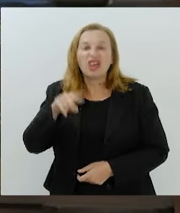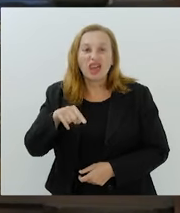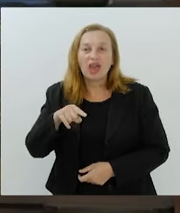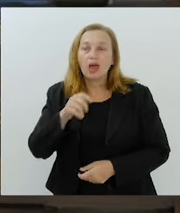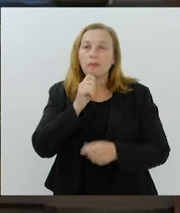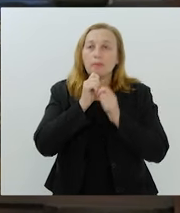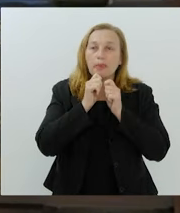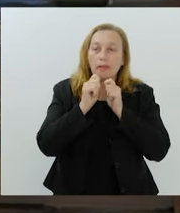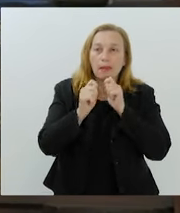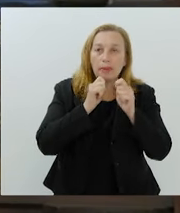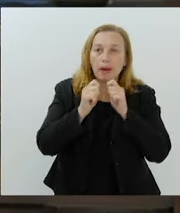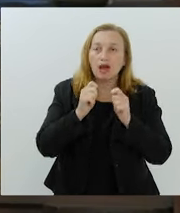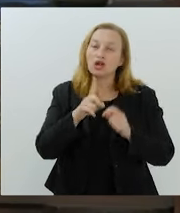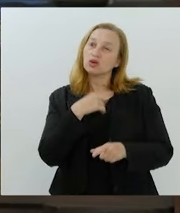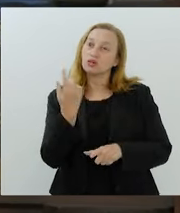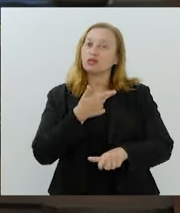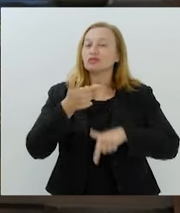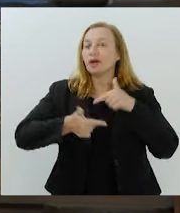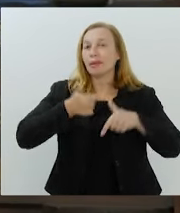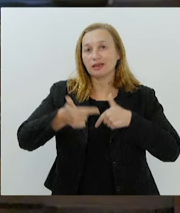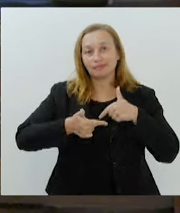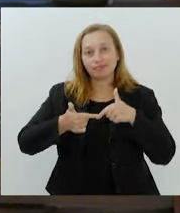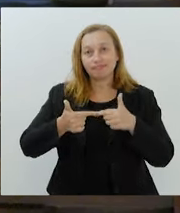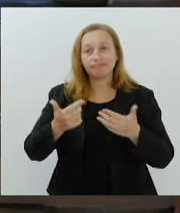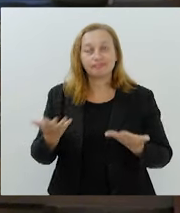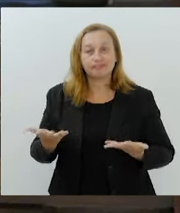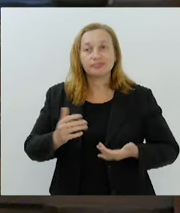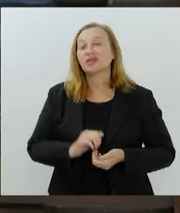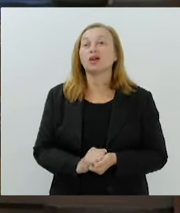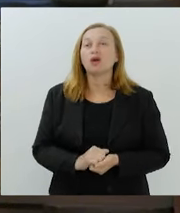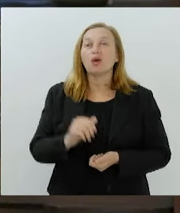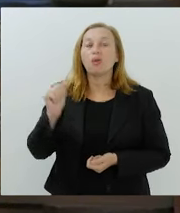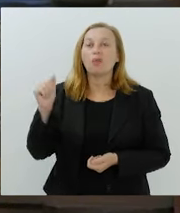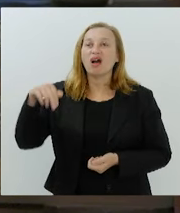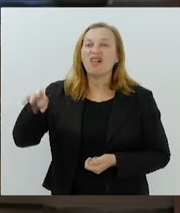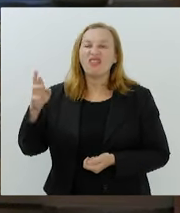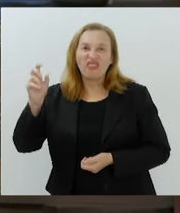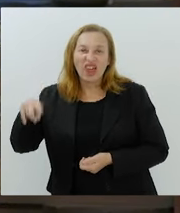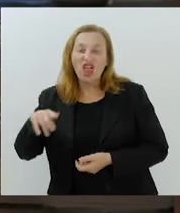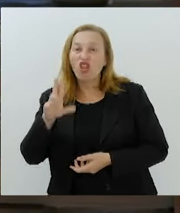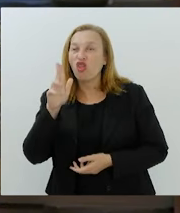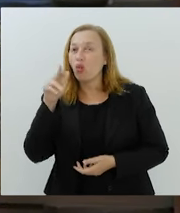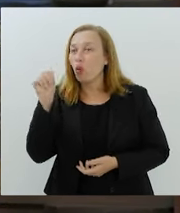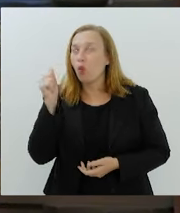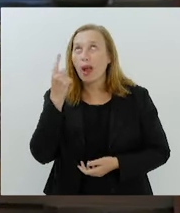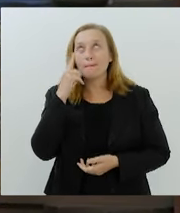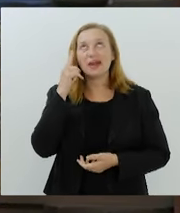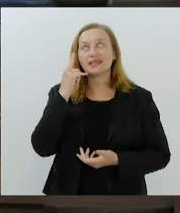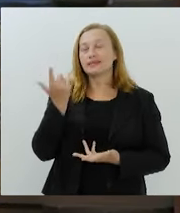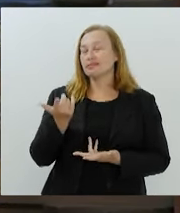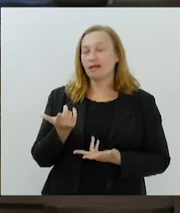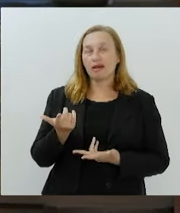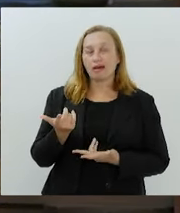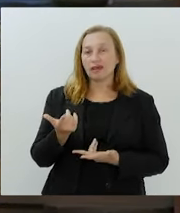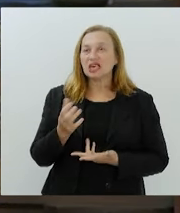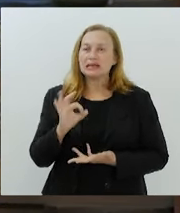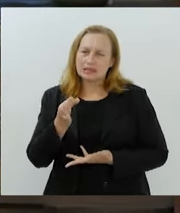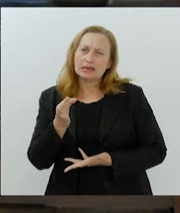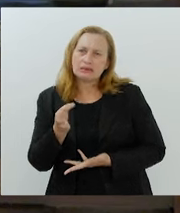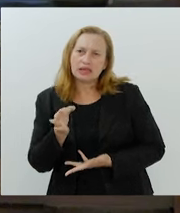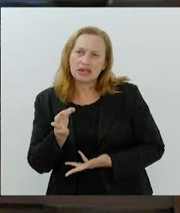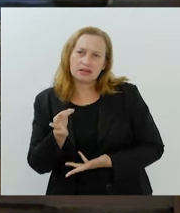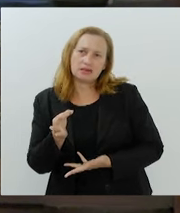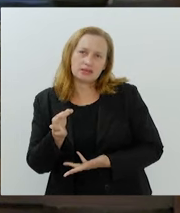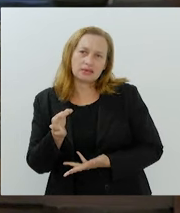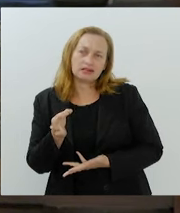o nosso trabalho. O André nunca pensa, tenho certeza absoluta